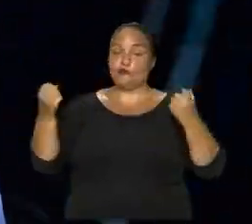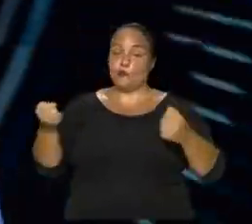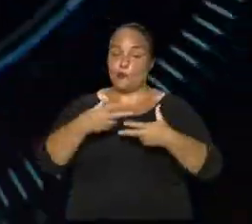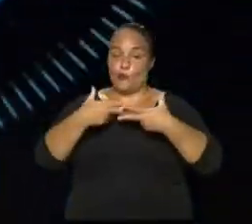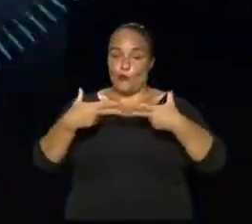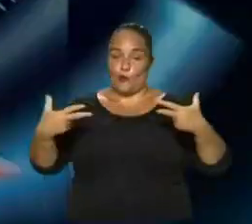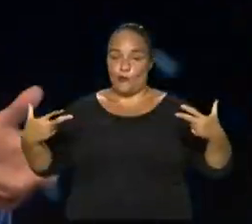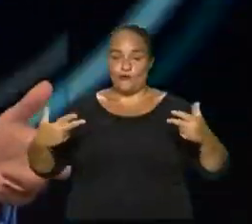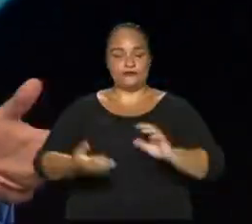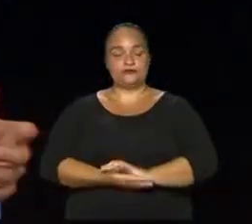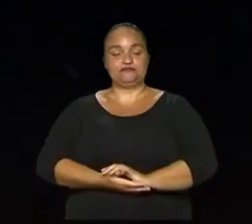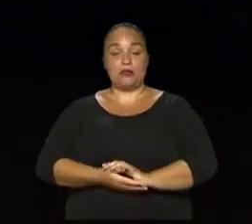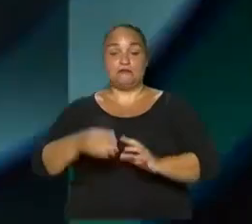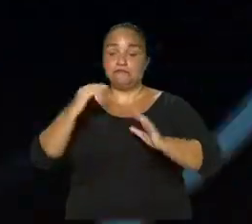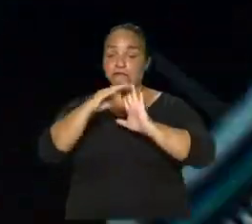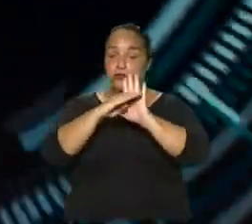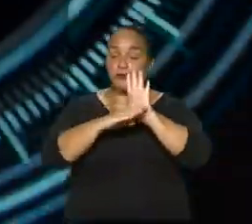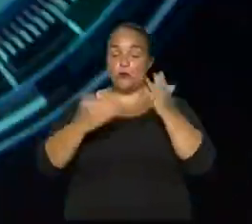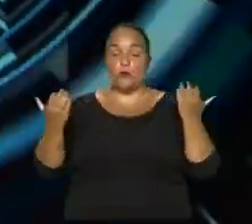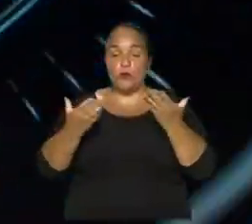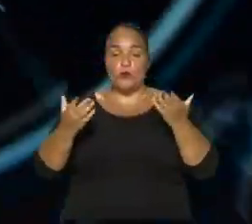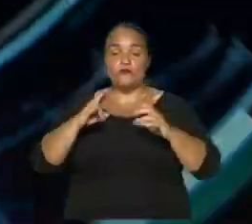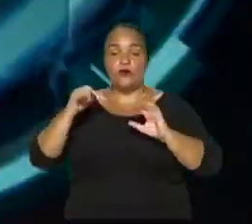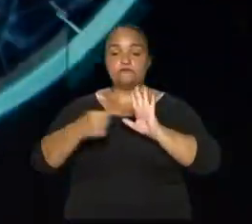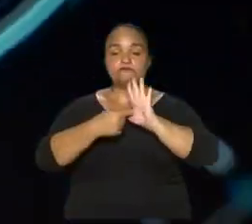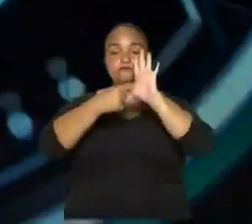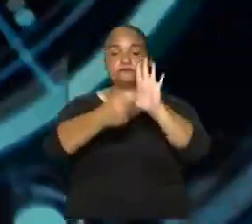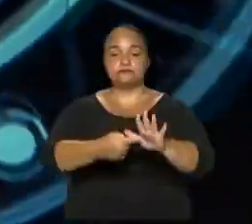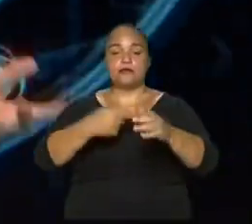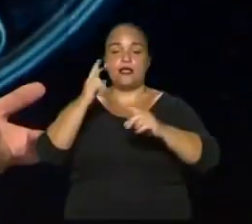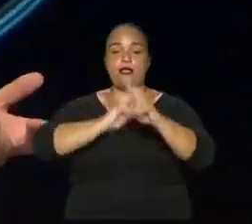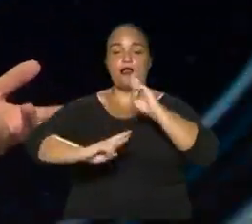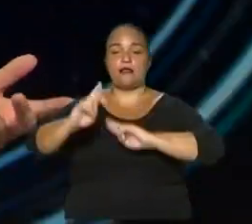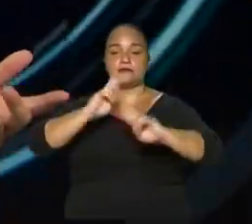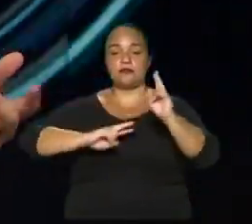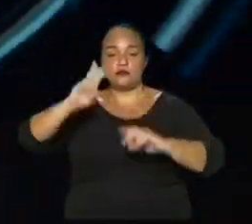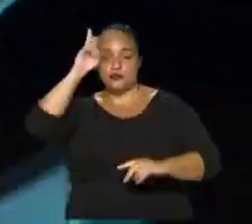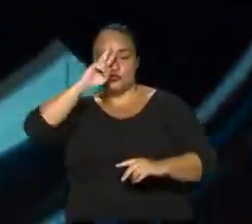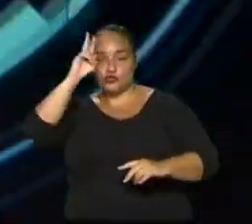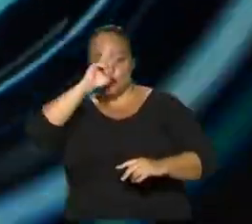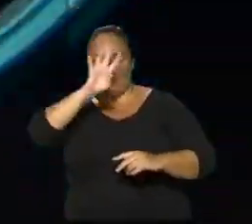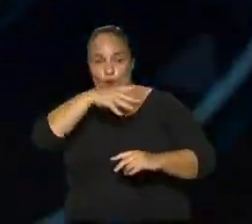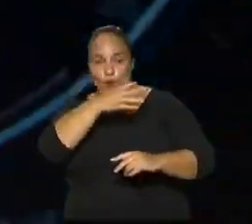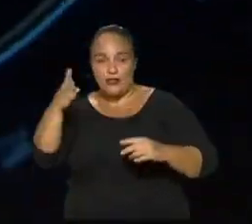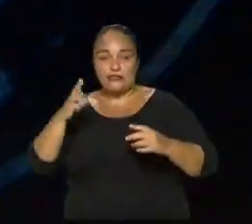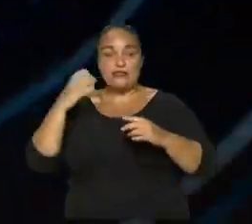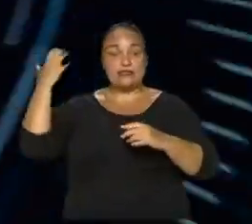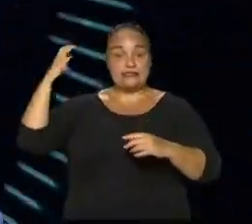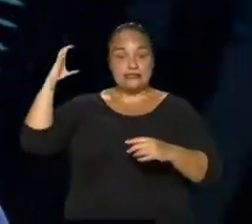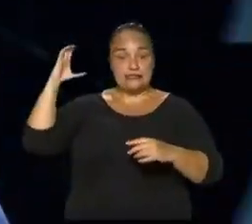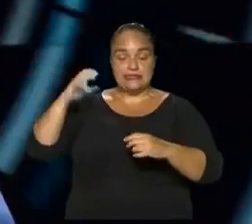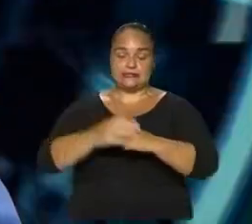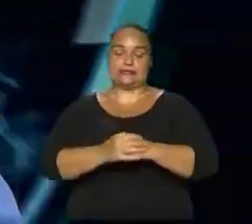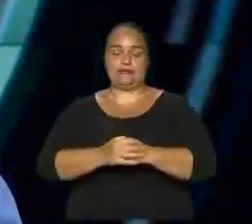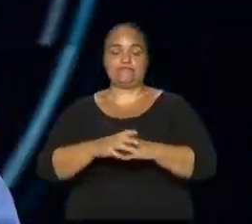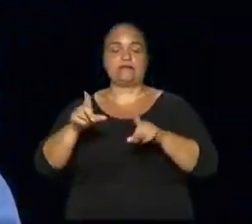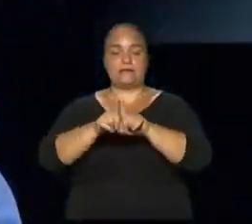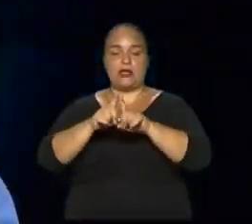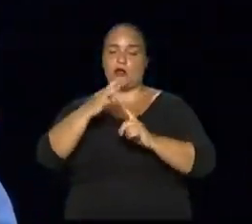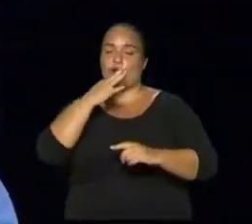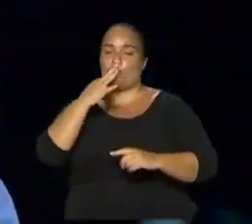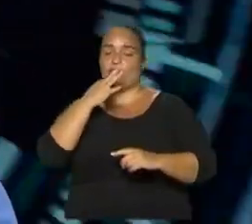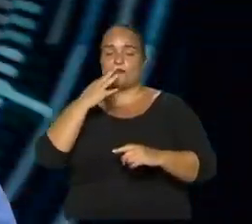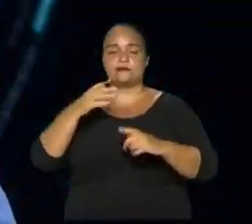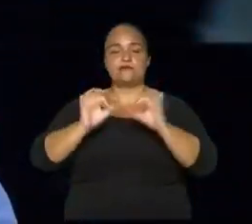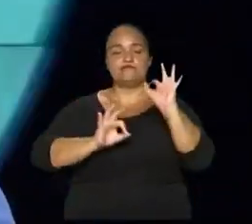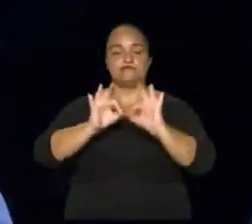inovação. E no programa de hoje vamos destacar a relação entre histórias em quadrinhos e a ciência. Você vai conhecer o